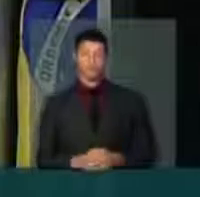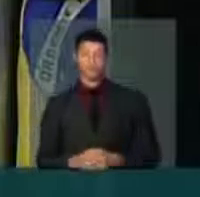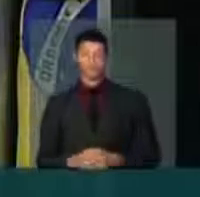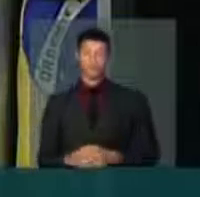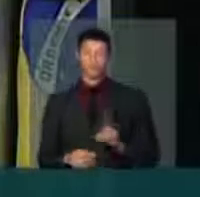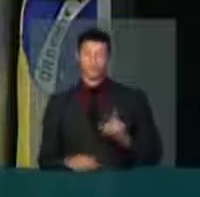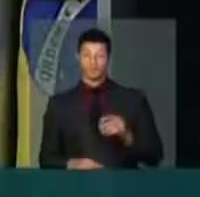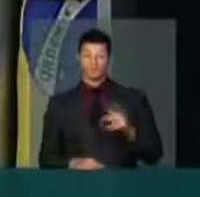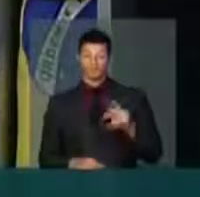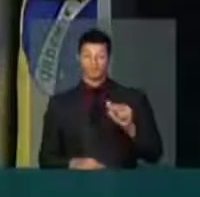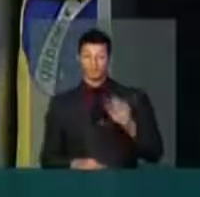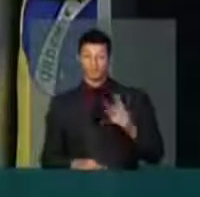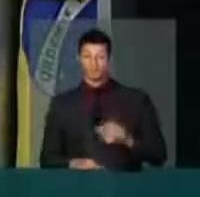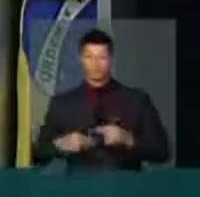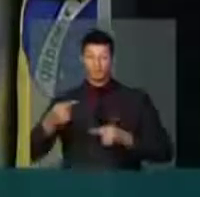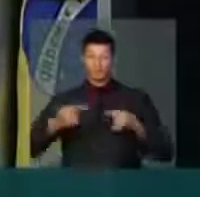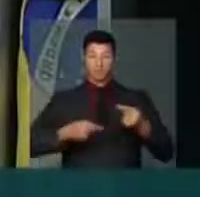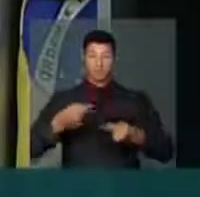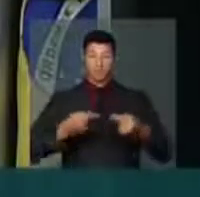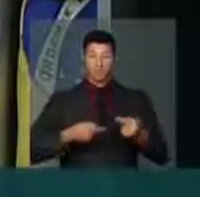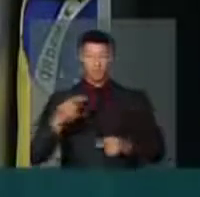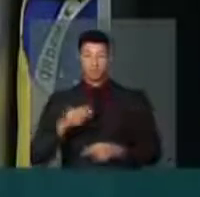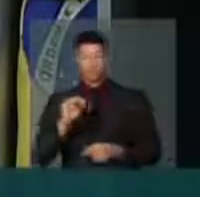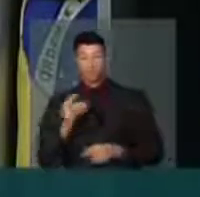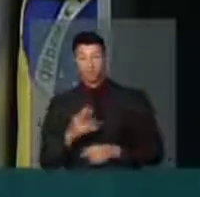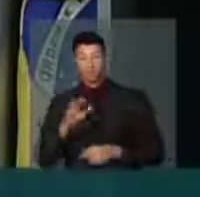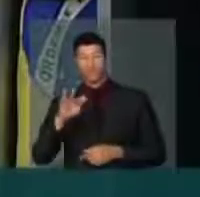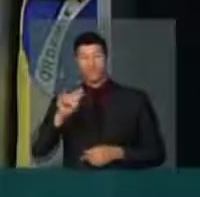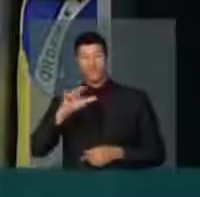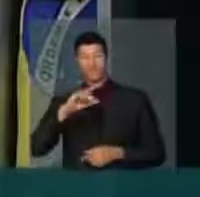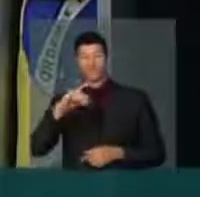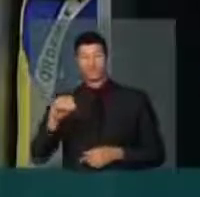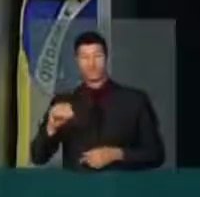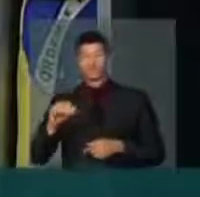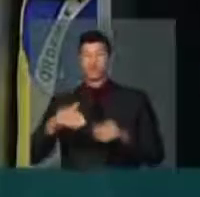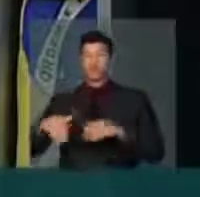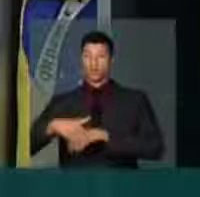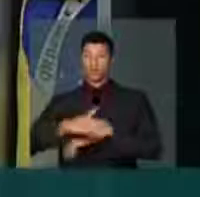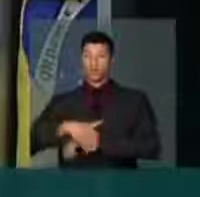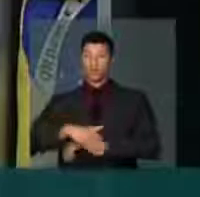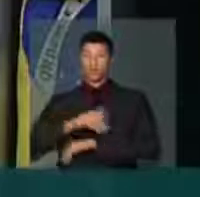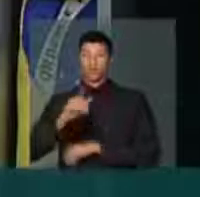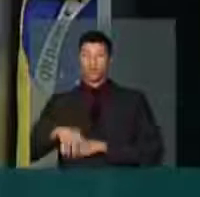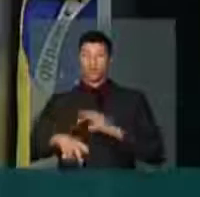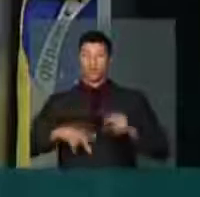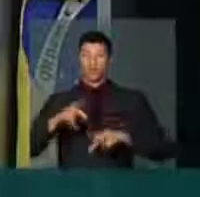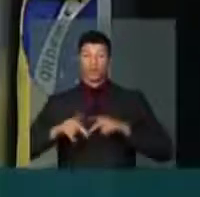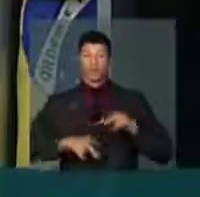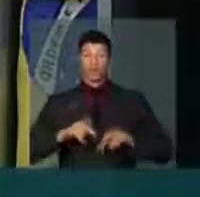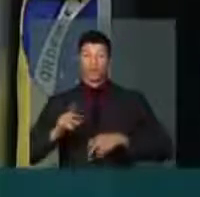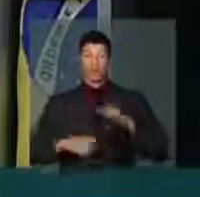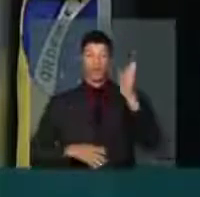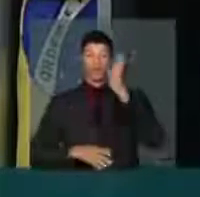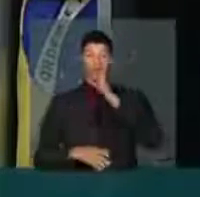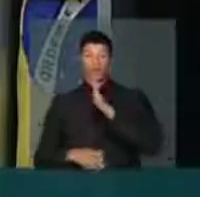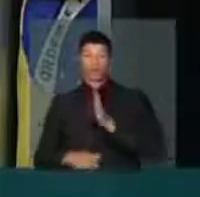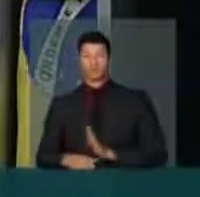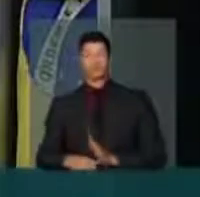Não são partidos políticos ou facções que estavam na rua. Era o povo